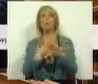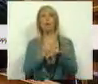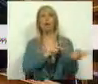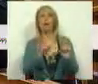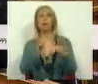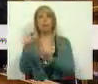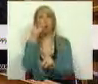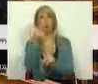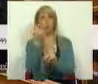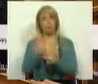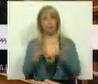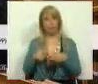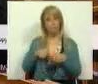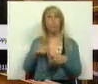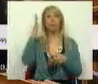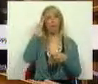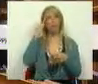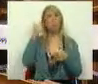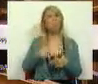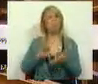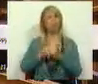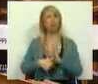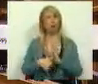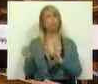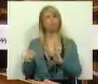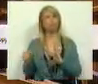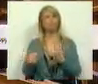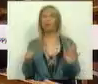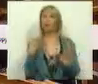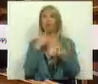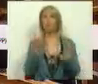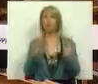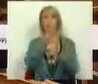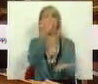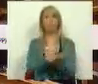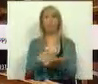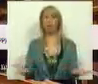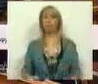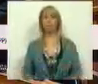porque consideramos que este é um bom projeto e que, portanto, nós estamos disponíveis a aprová-lo.